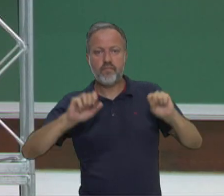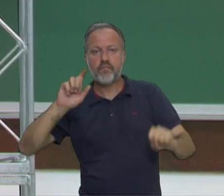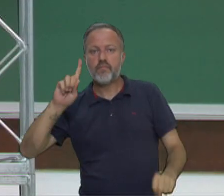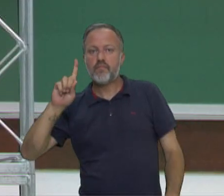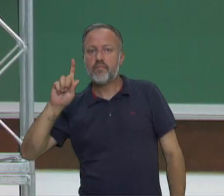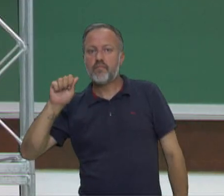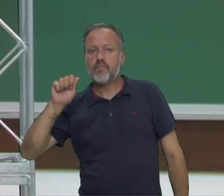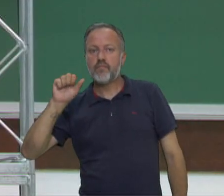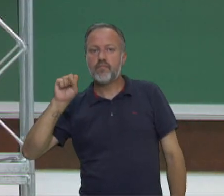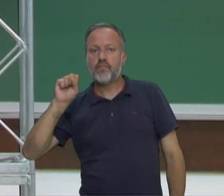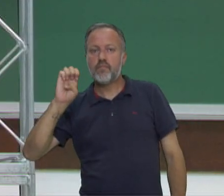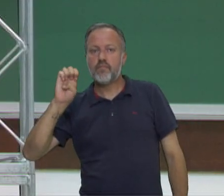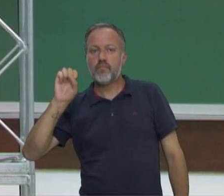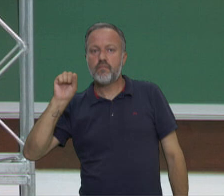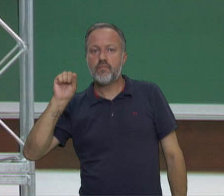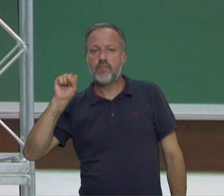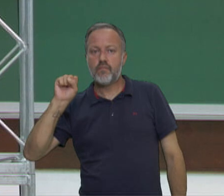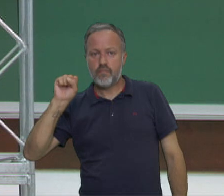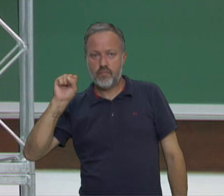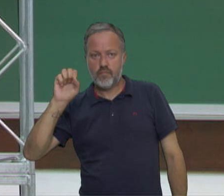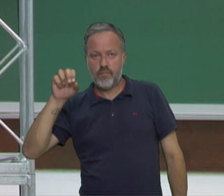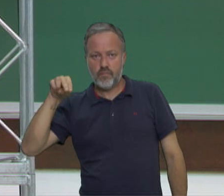de elementos químicos.